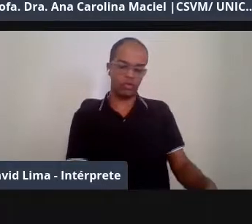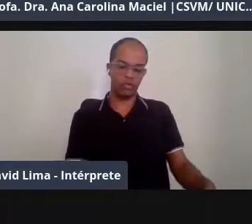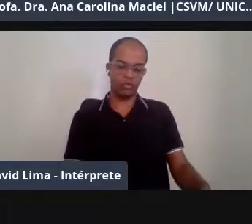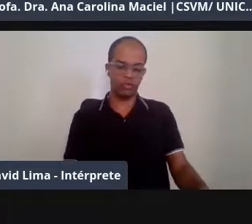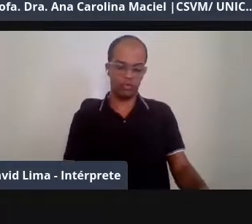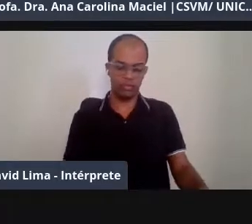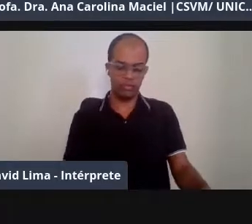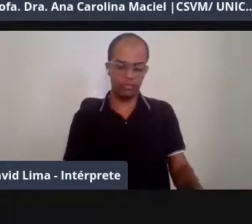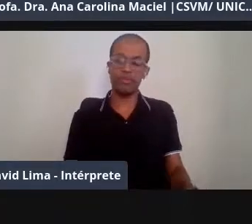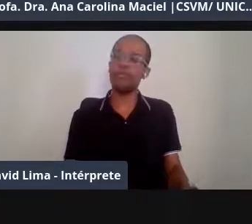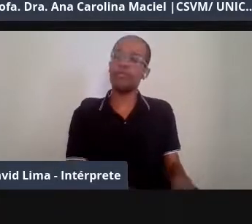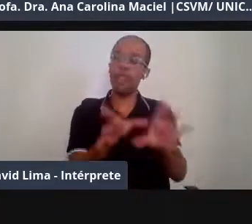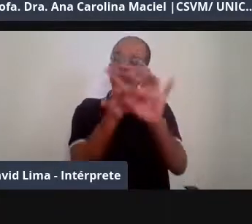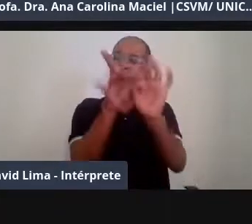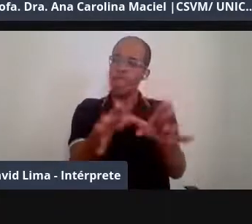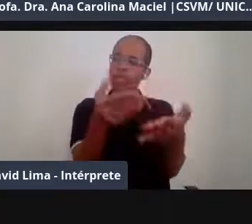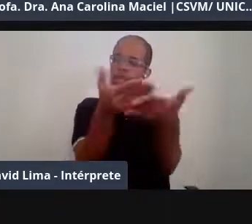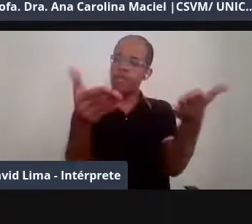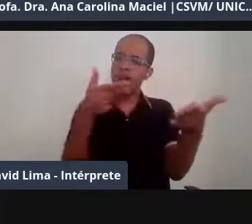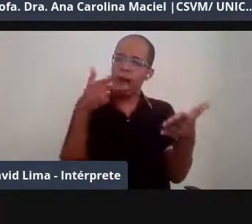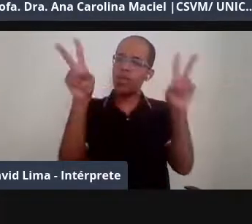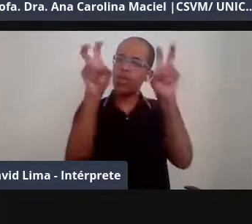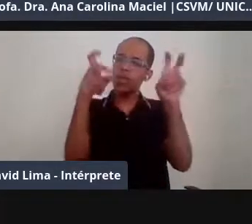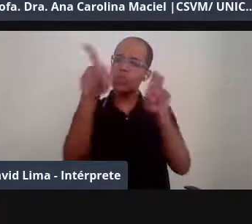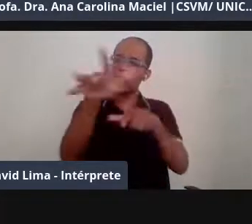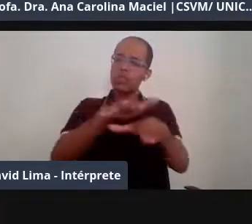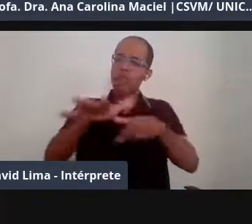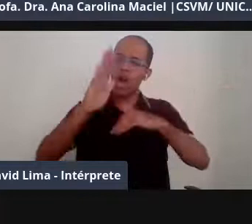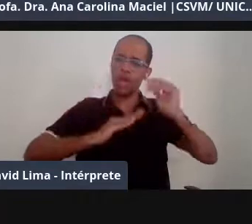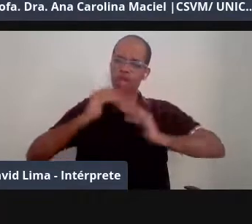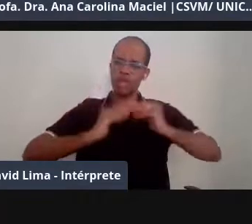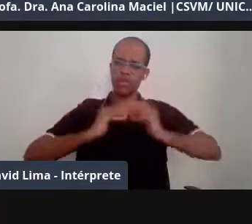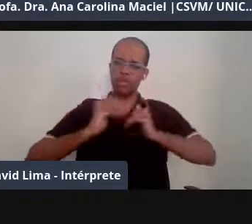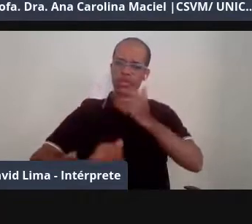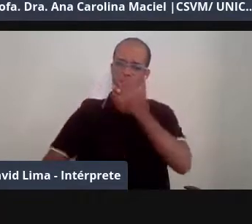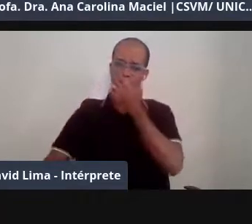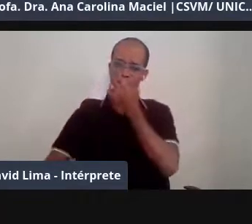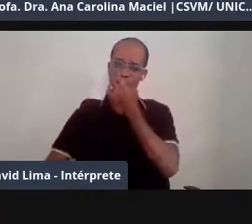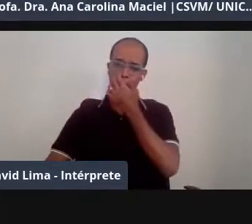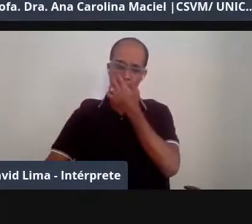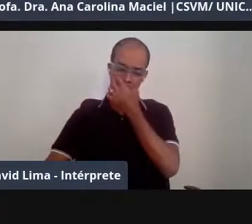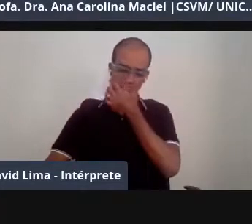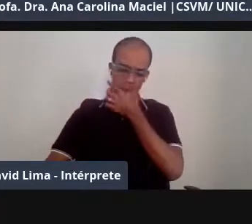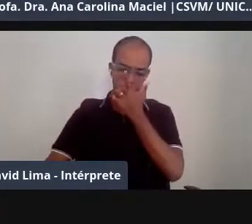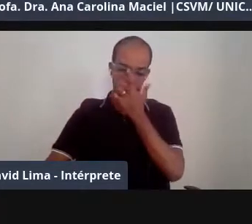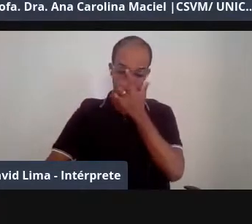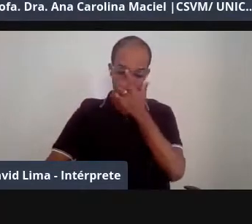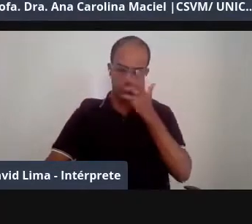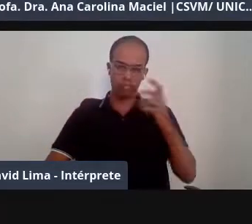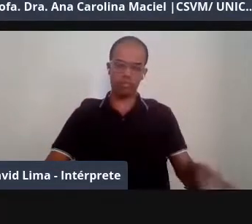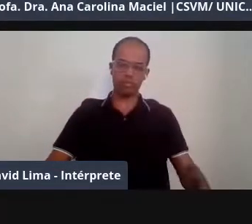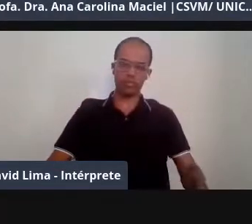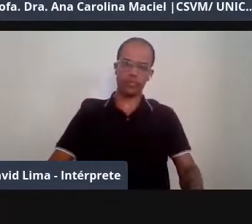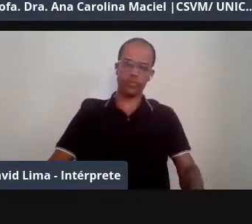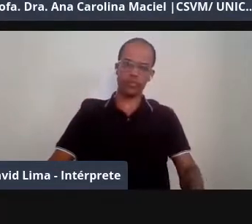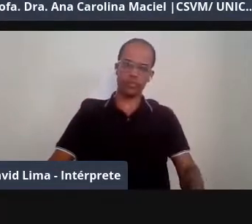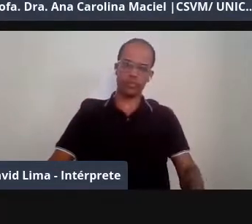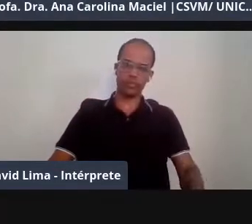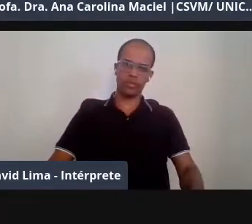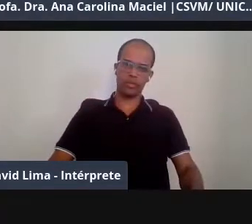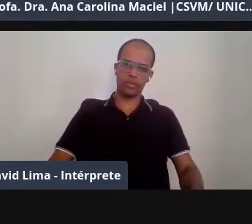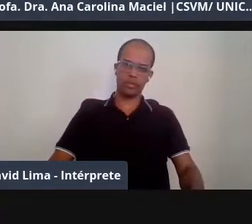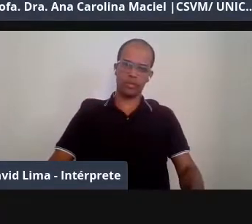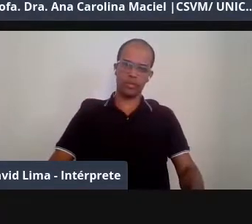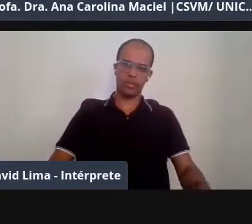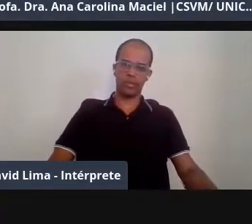entenda, que é a sua área de atuação. Como a senhora fez com muita competência, e fiquei muito contente com a sua análise